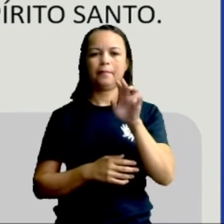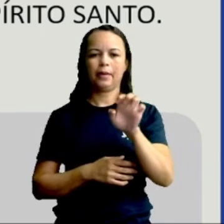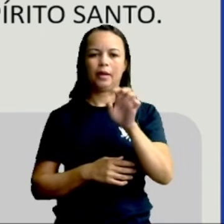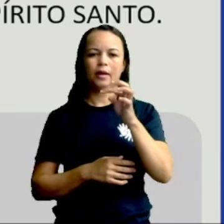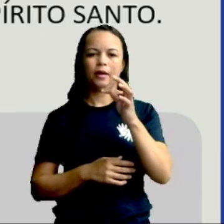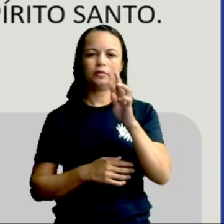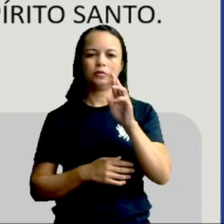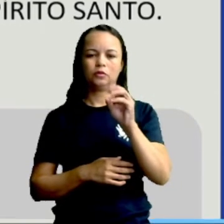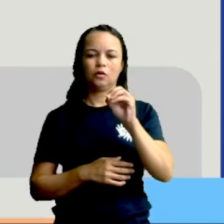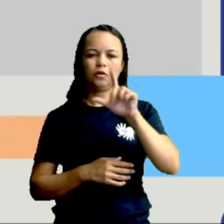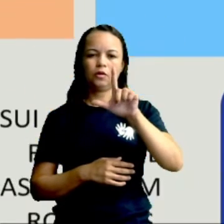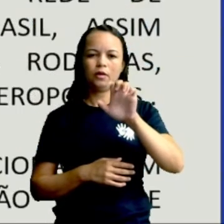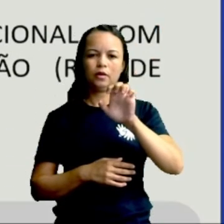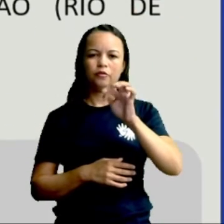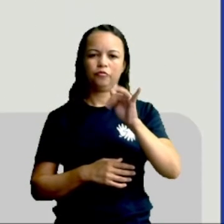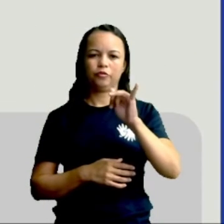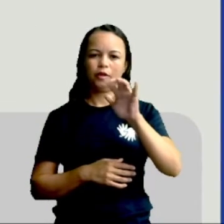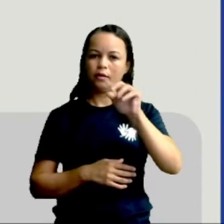exploração do petróleo.